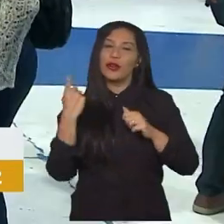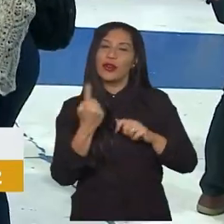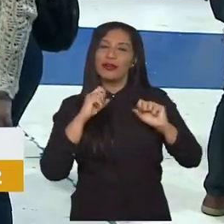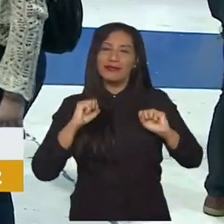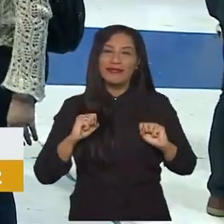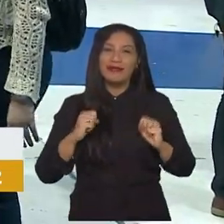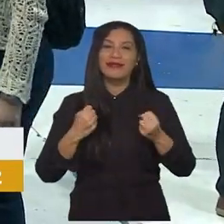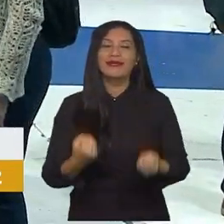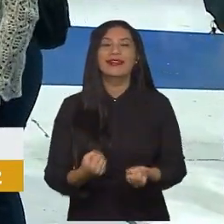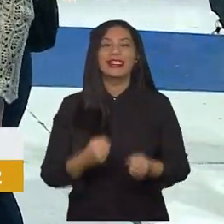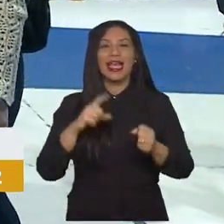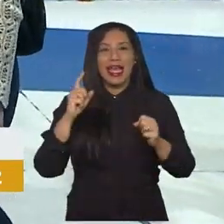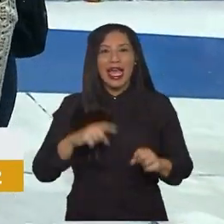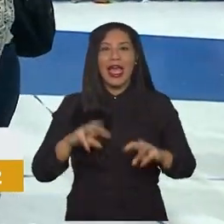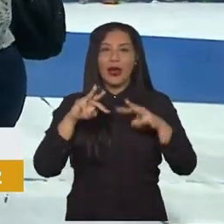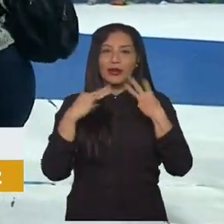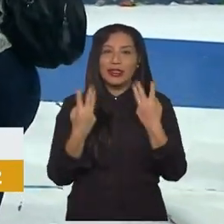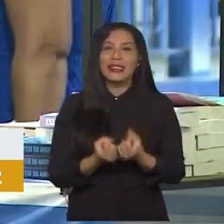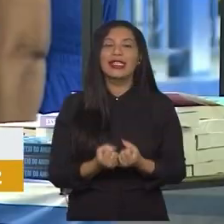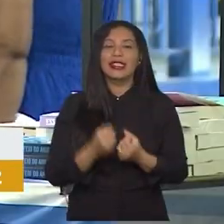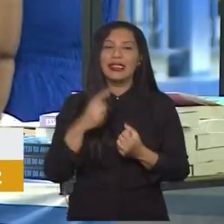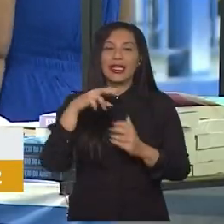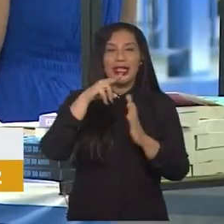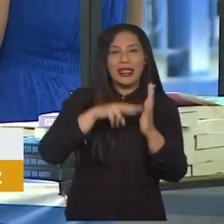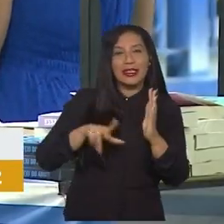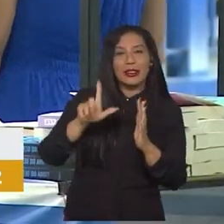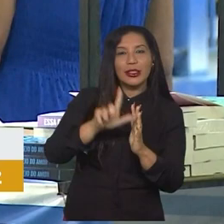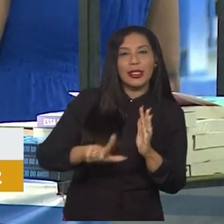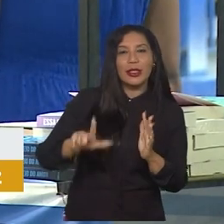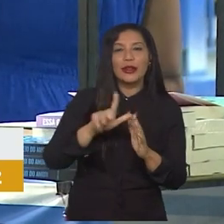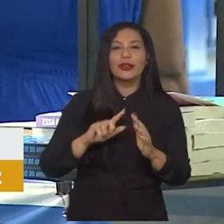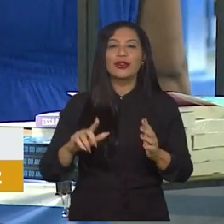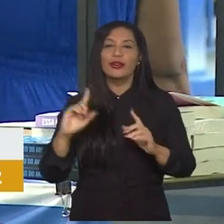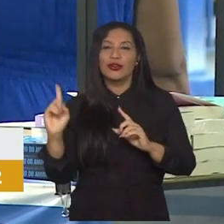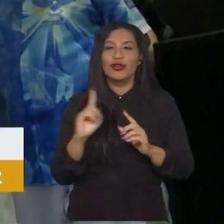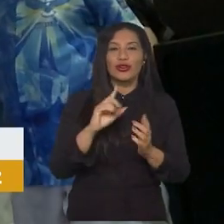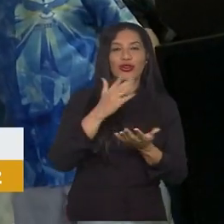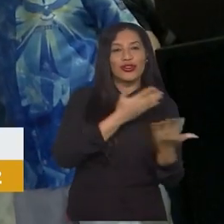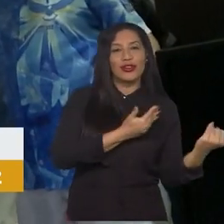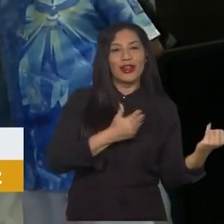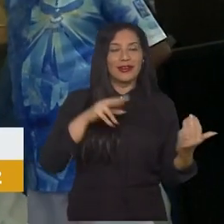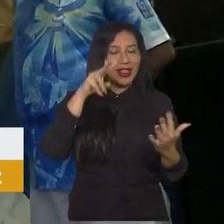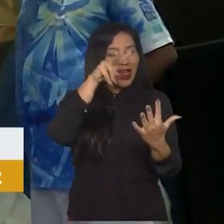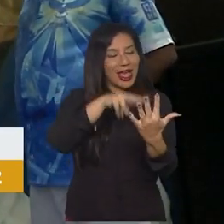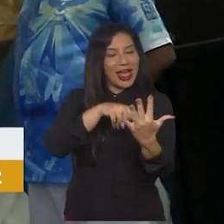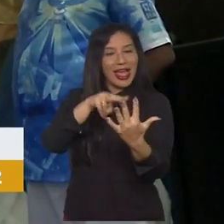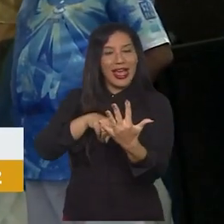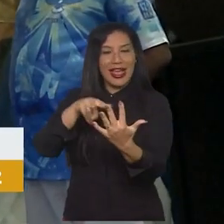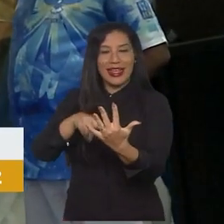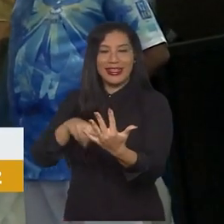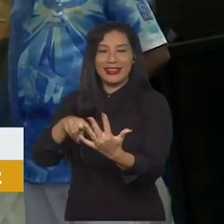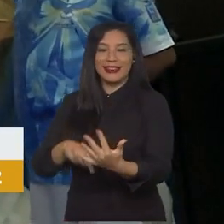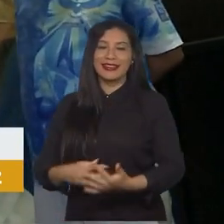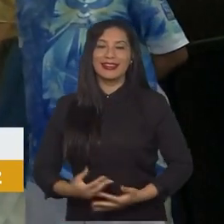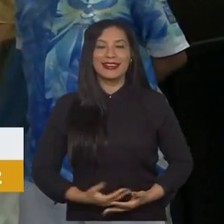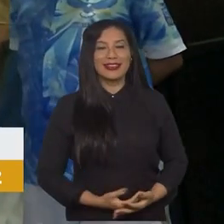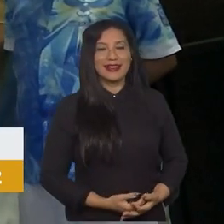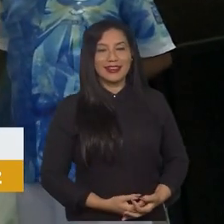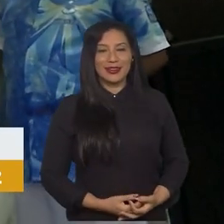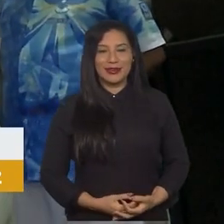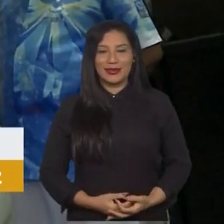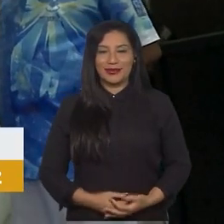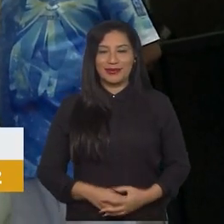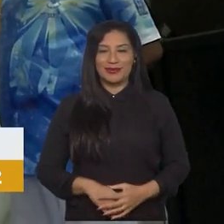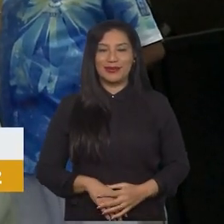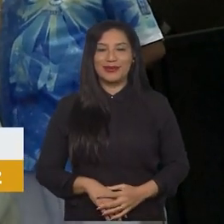A Fli Portela é parte desse esforço coletivo da Portela para aproximar os jovens da leitura. Por que você não diz o que